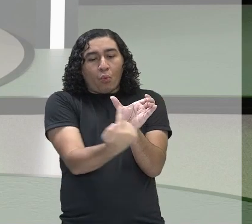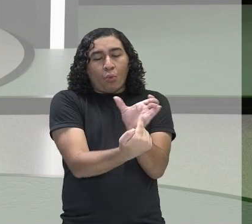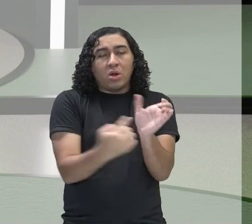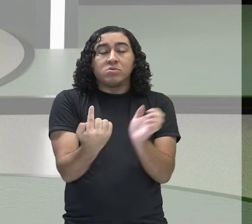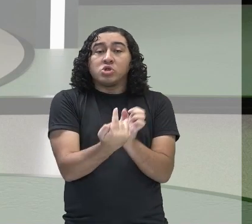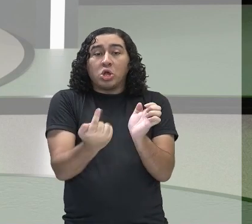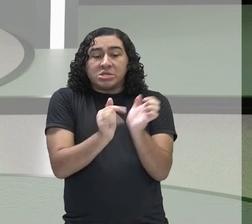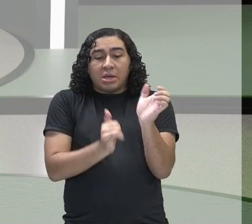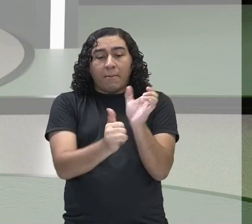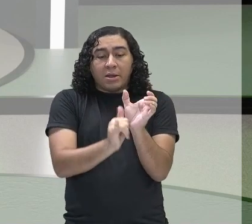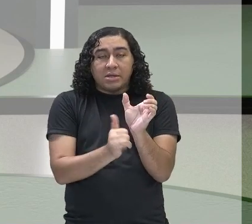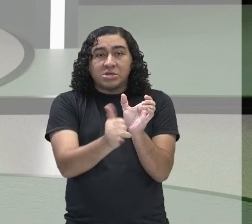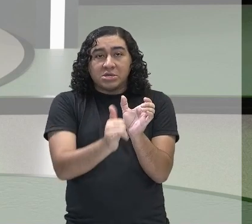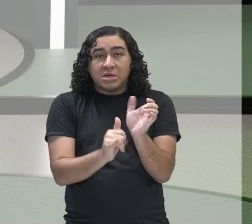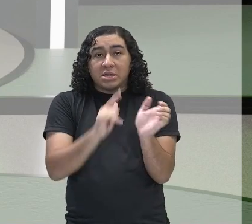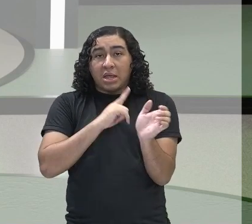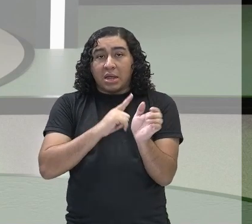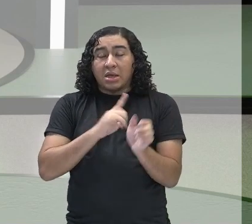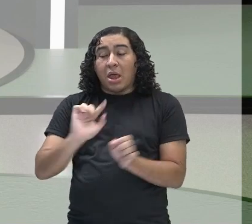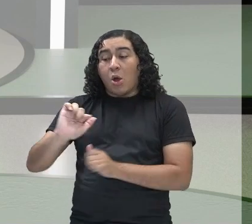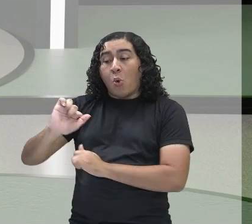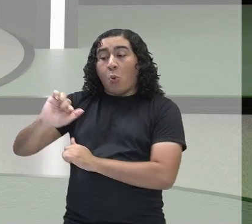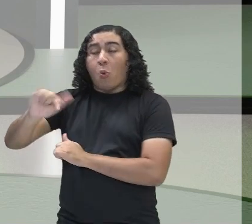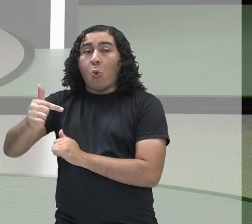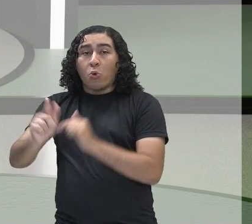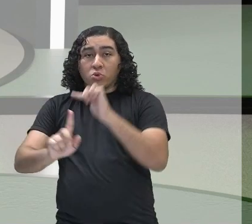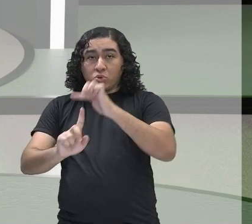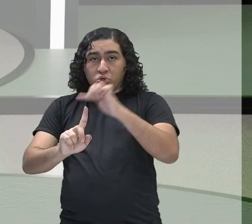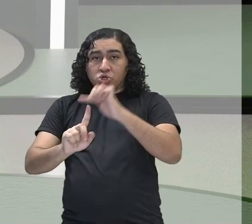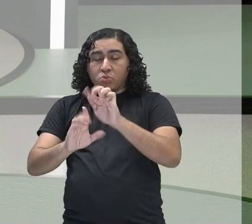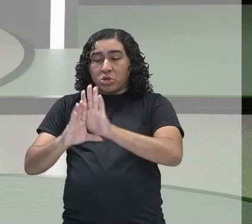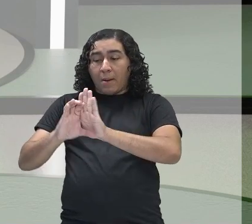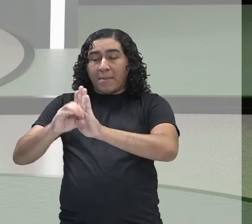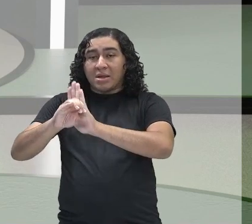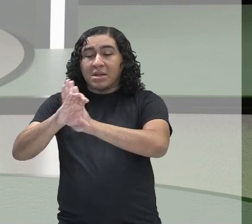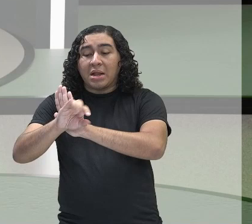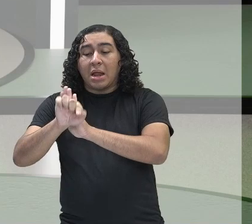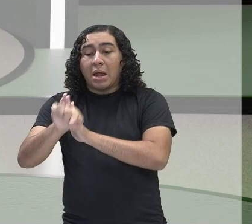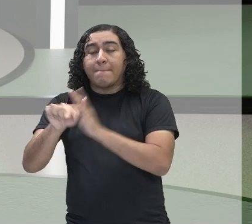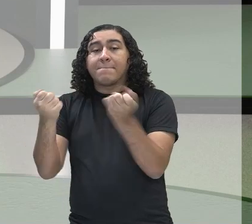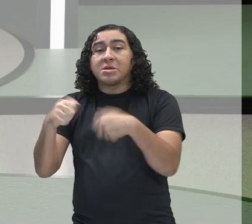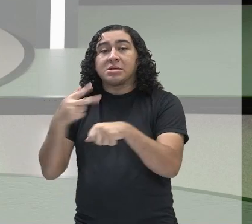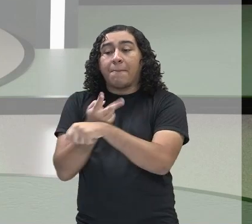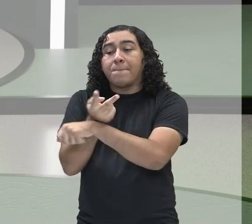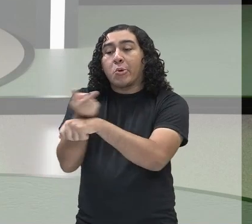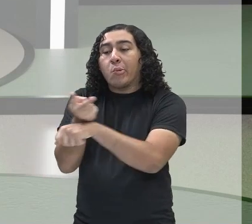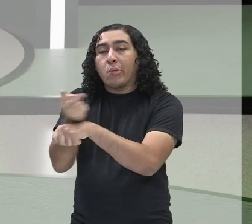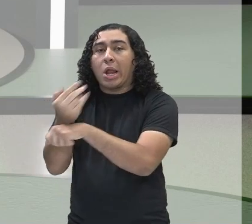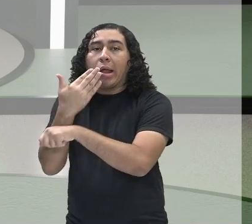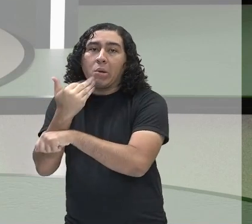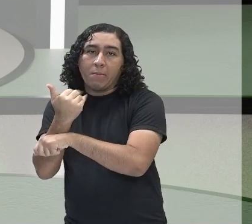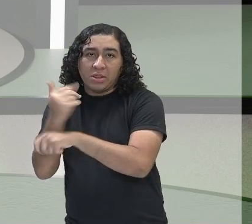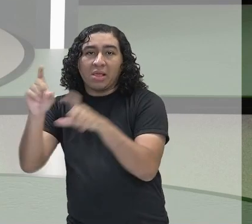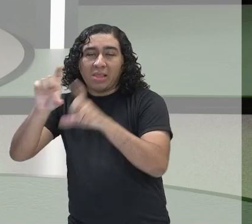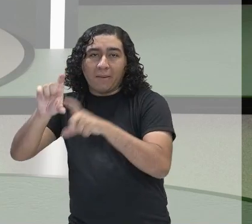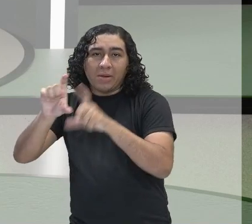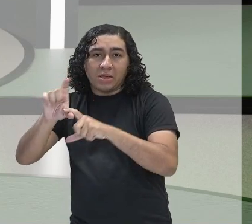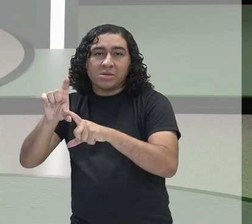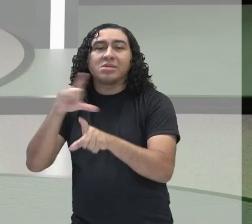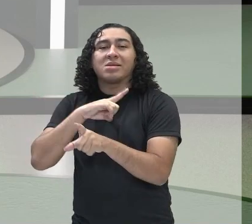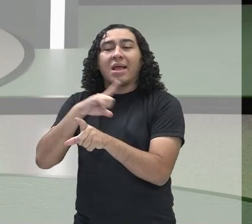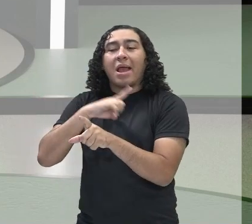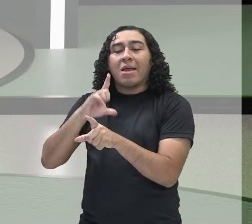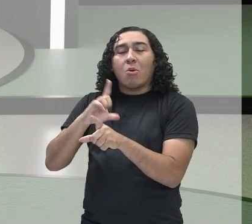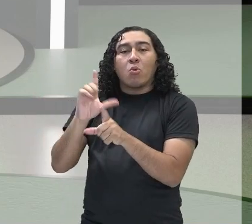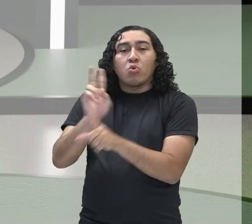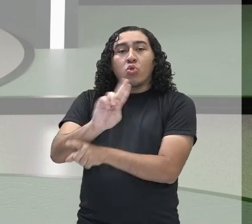energia o seu ATP e existem outras espécies que elas precisam se alimentar né ela realiza um processo